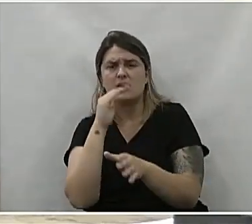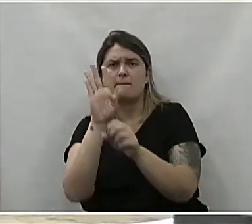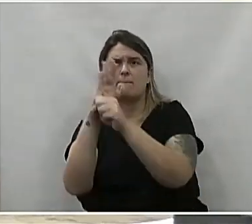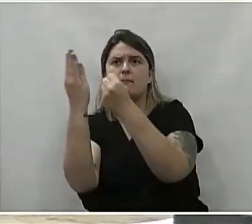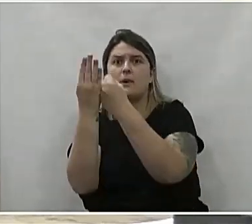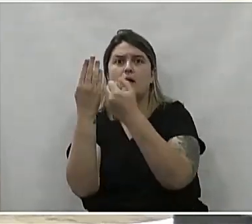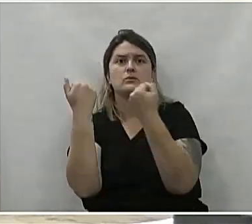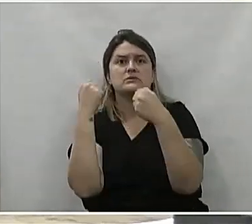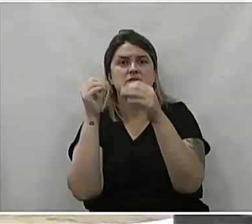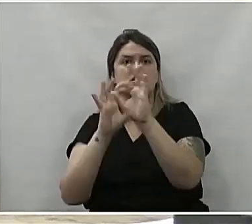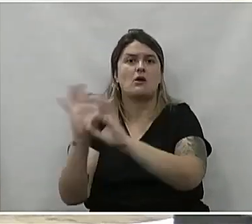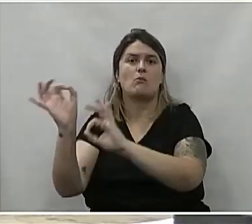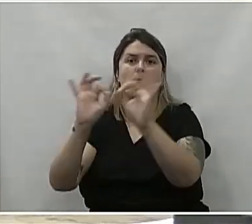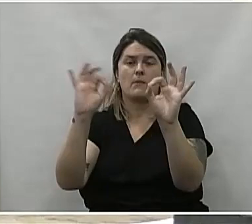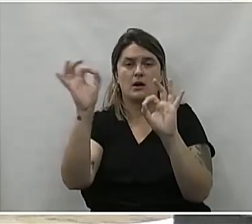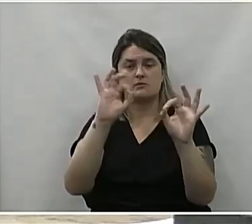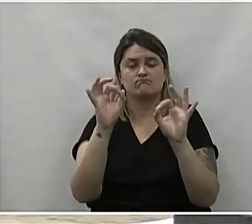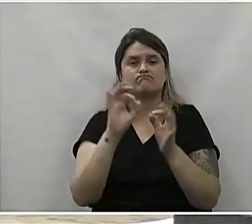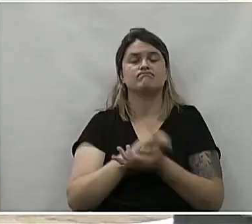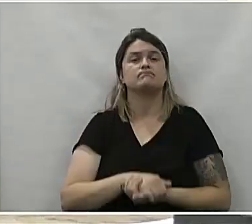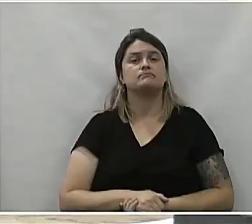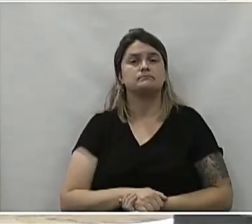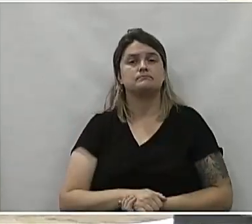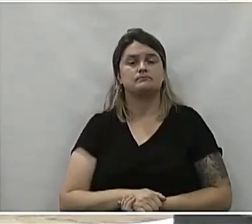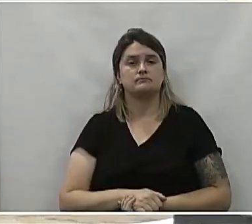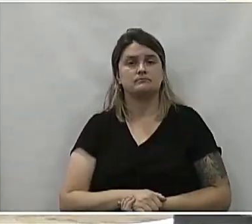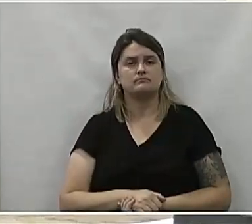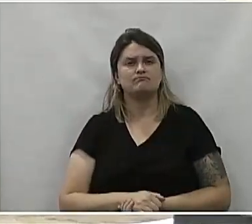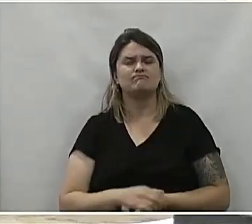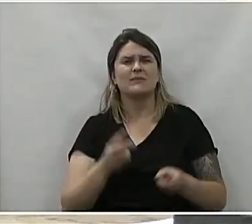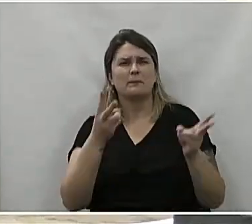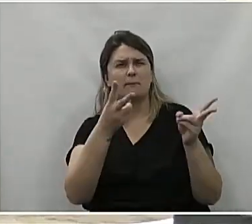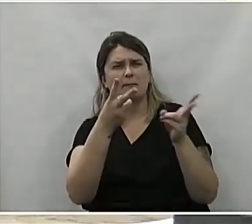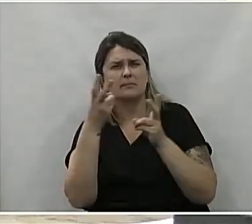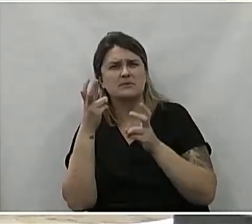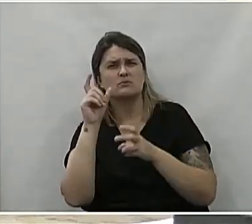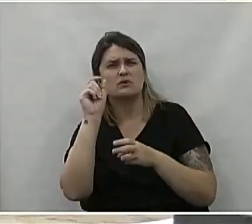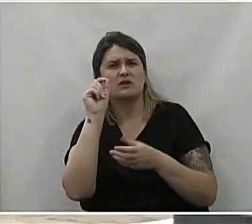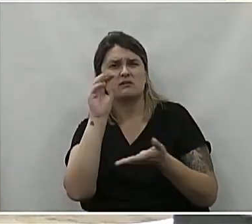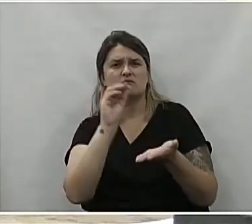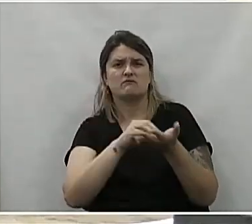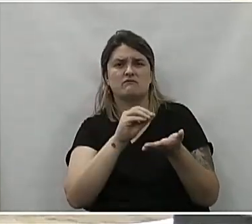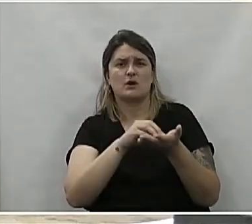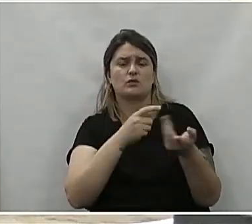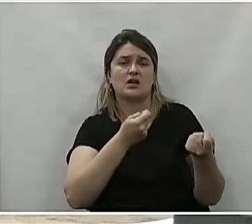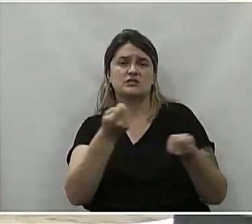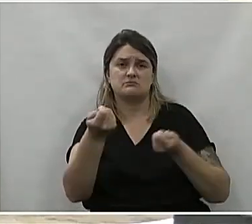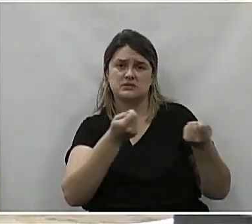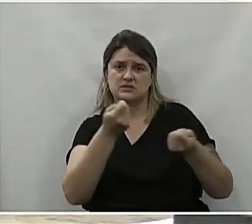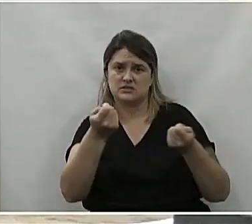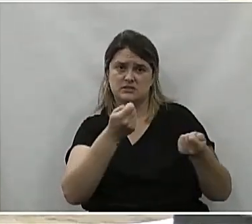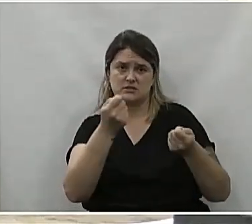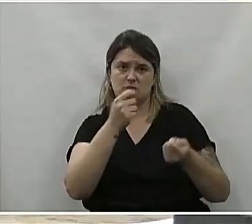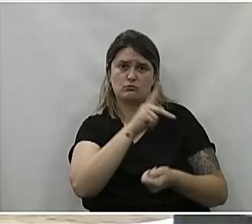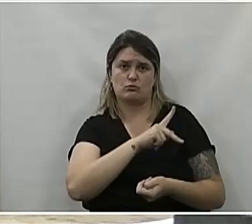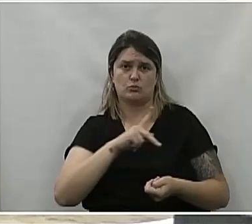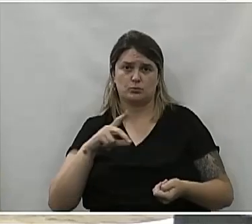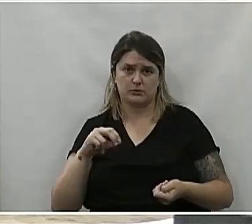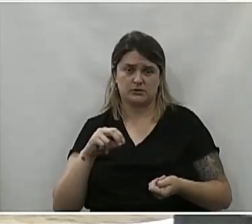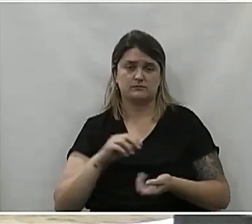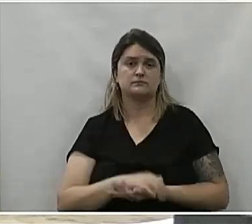Implorando melhorias A gente vê Infelizmente Uma falta De administração Nessa cidade